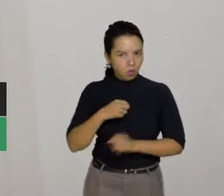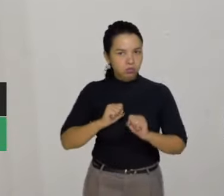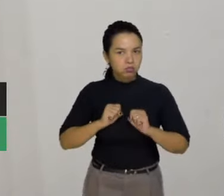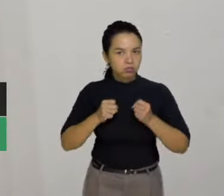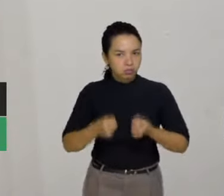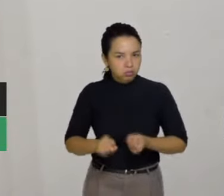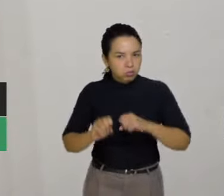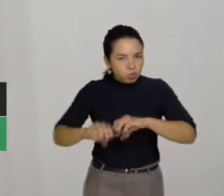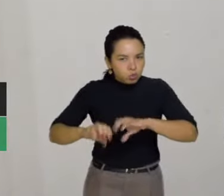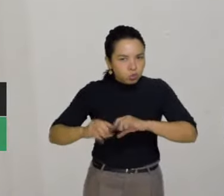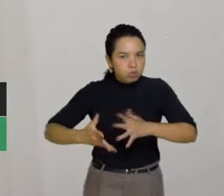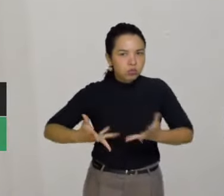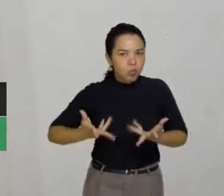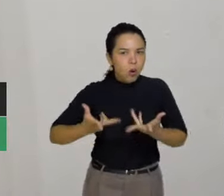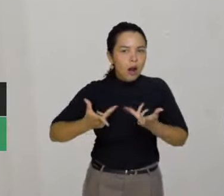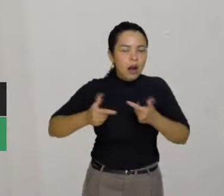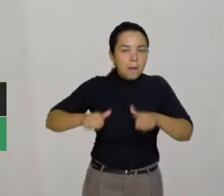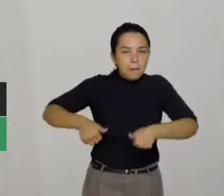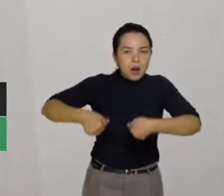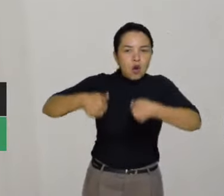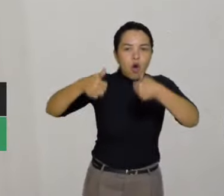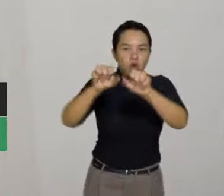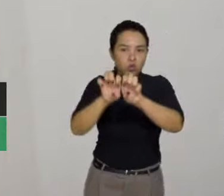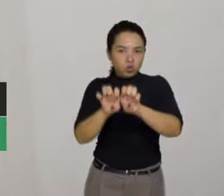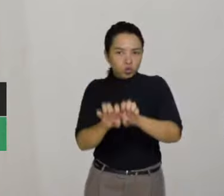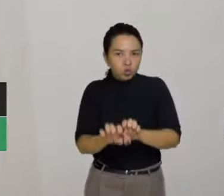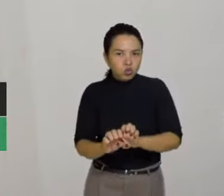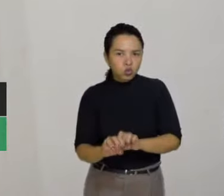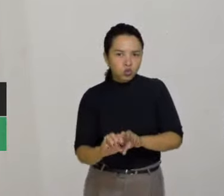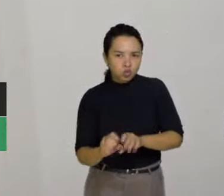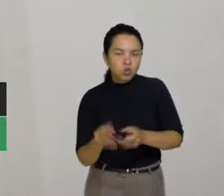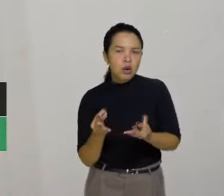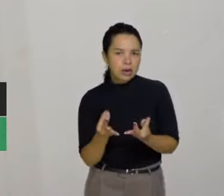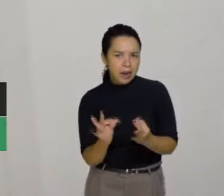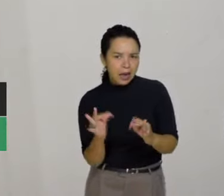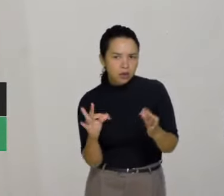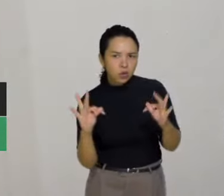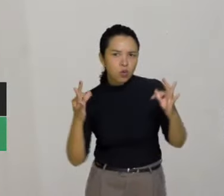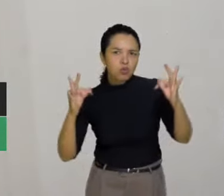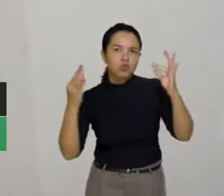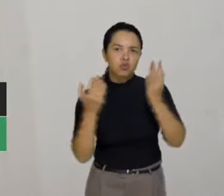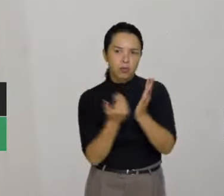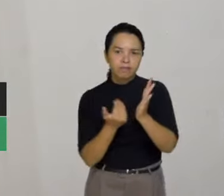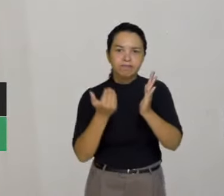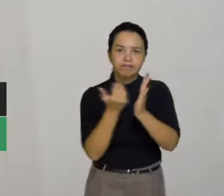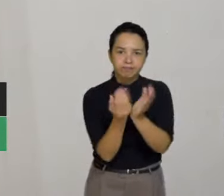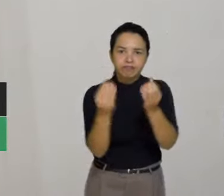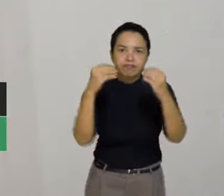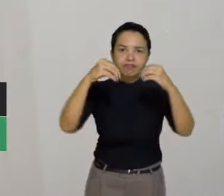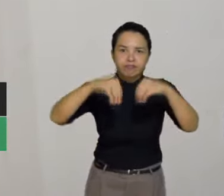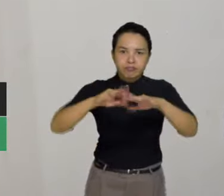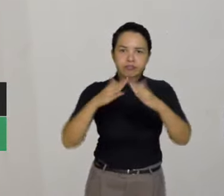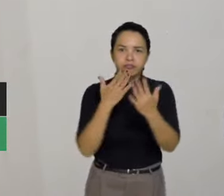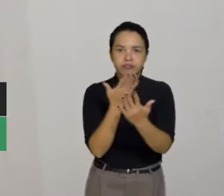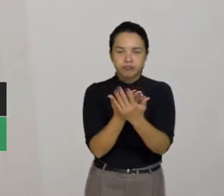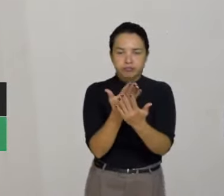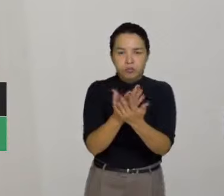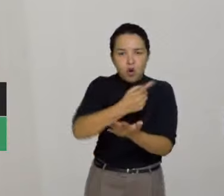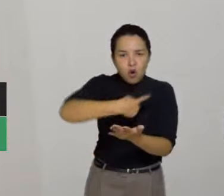ensino, de mais tecnologia dentro das salas de aula, Nós temos que oferecer um ambiente